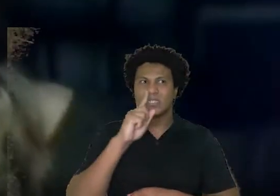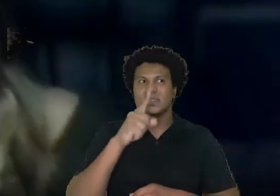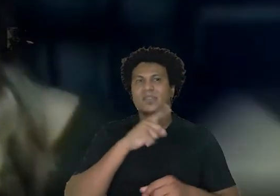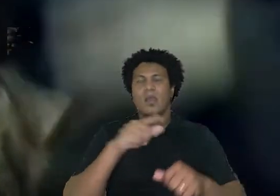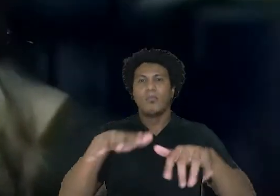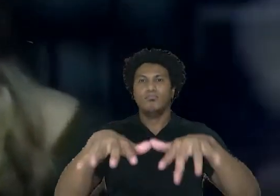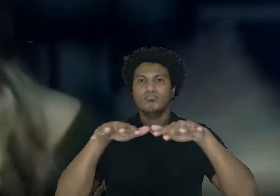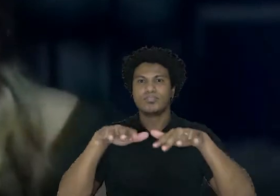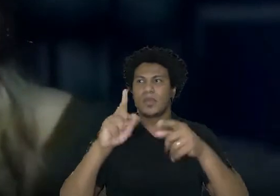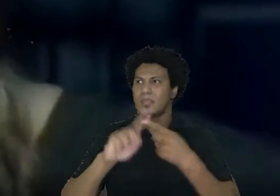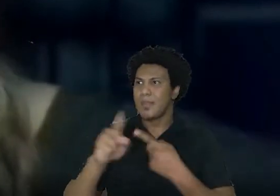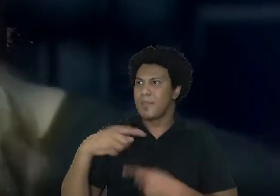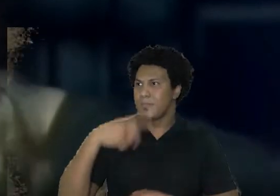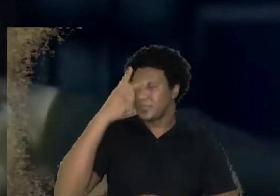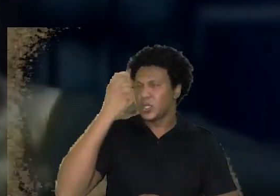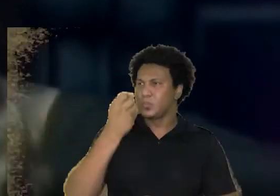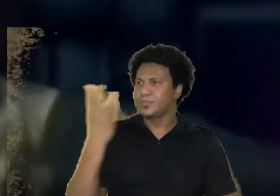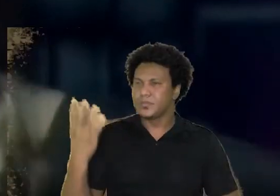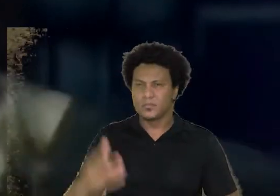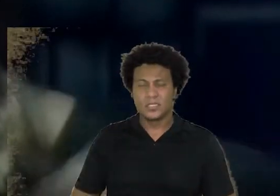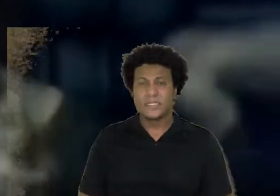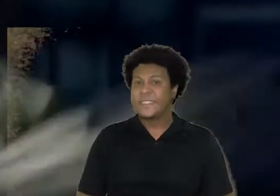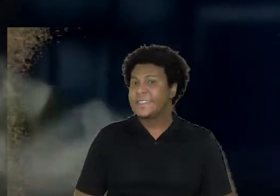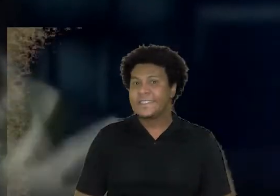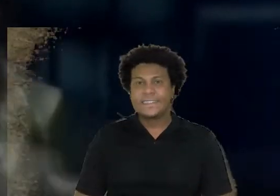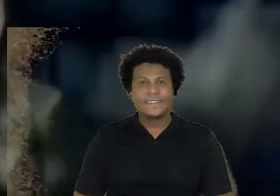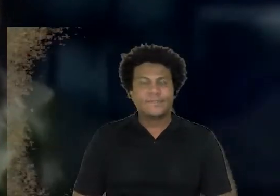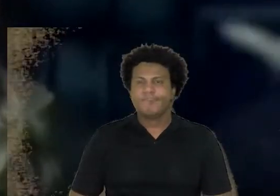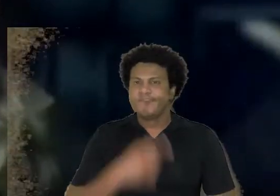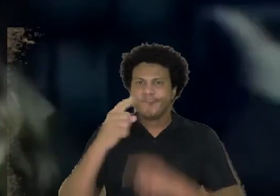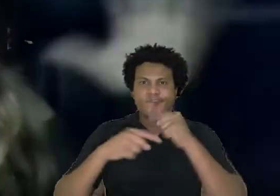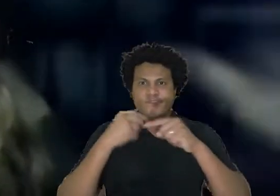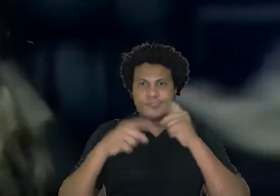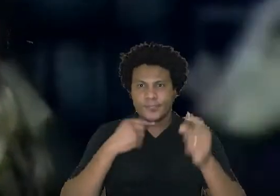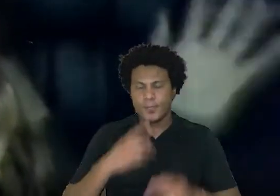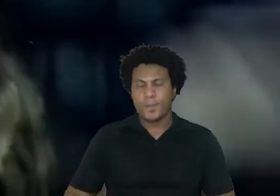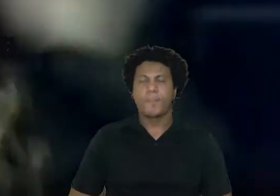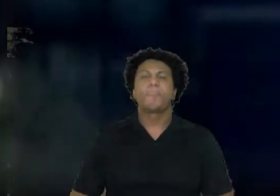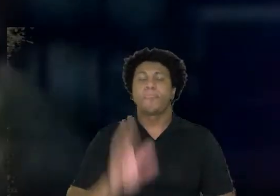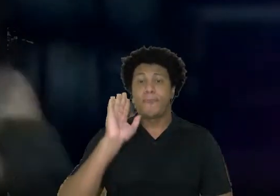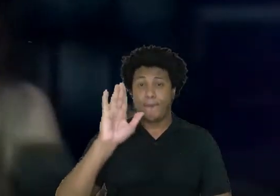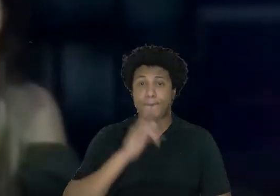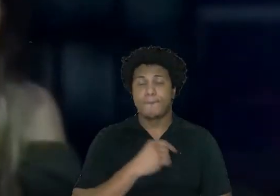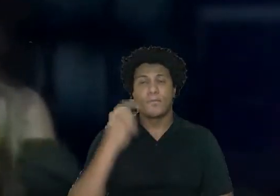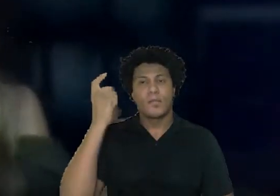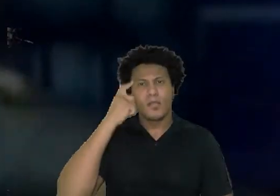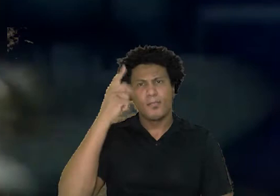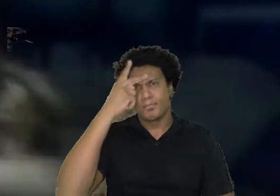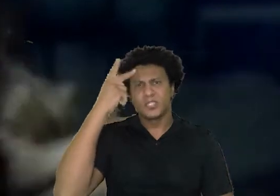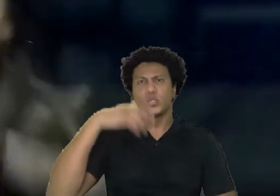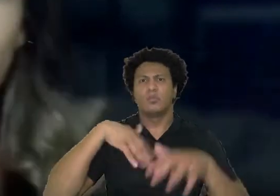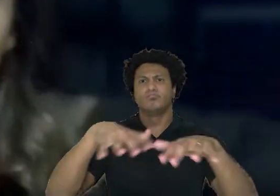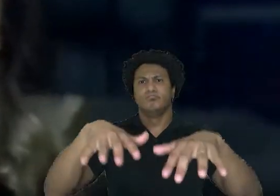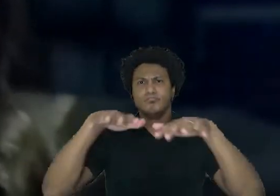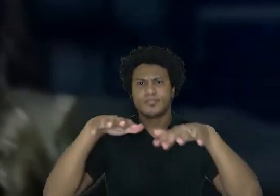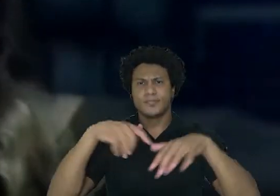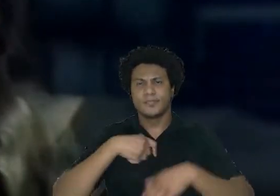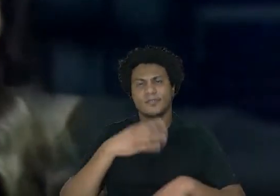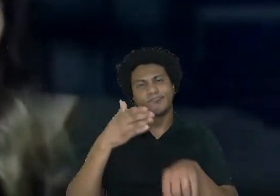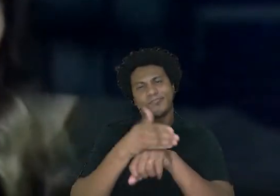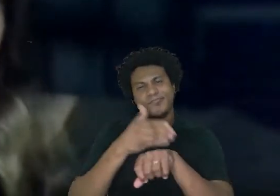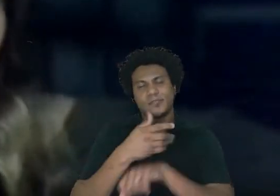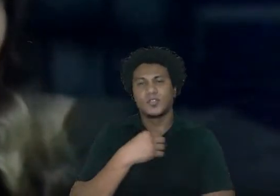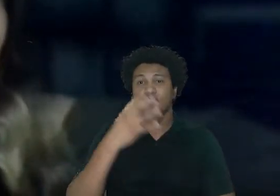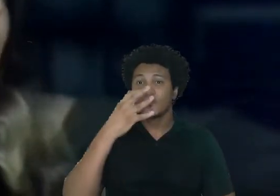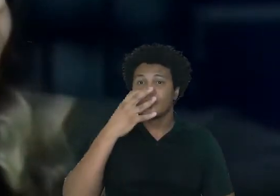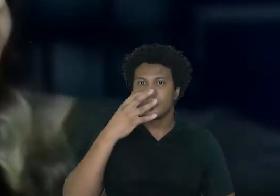produções financiadas e era muito difícil, a gente ficava pensando, vamos fazer tantas apresentações, pegar a bilheteria e fazer um só com. E a gente nunca conseguiu, né, o